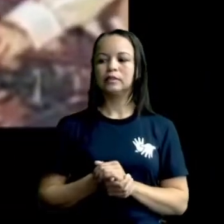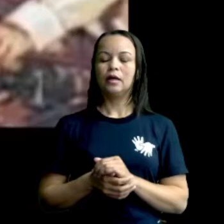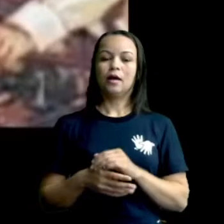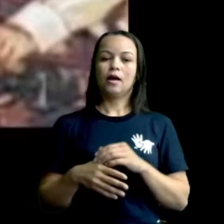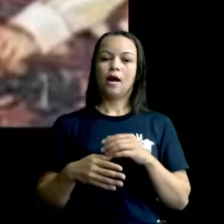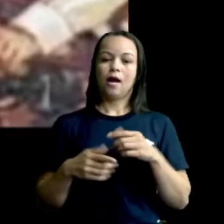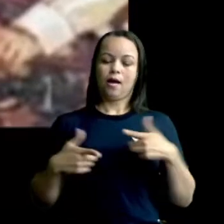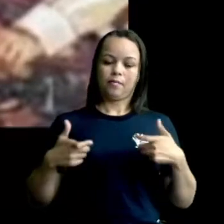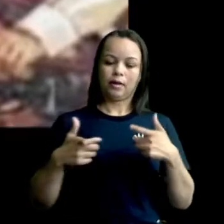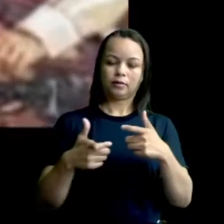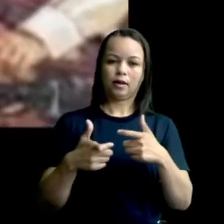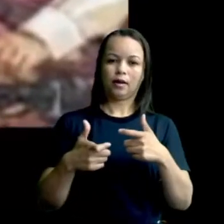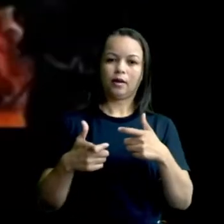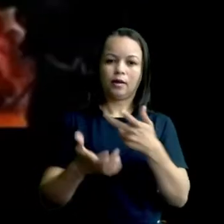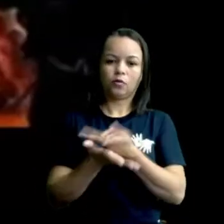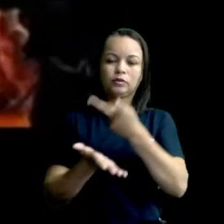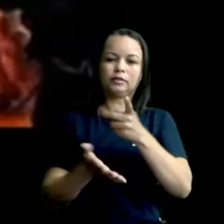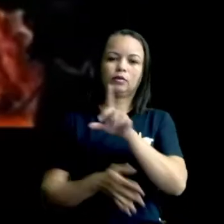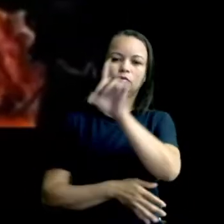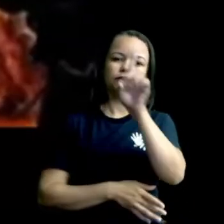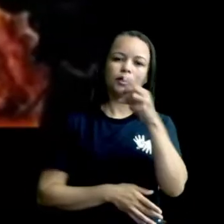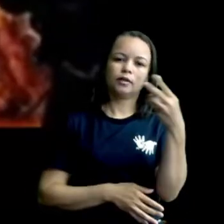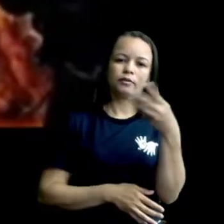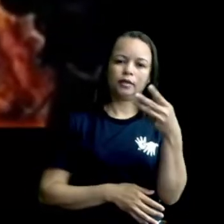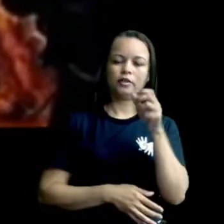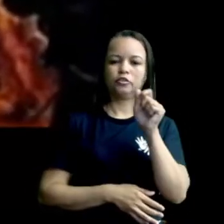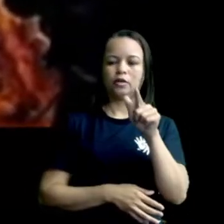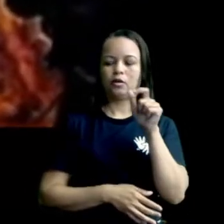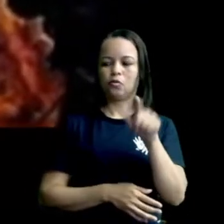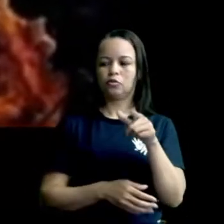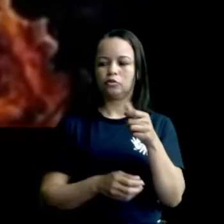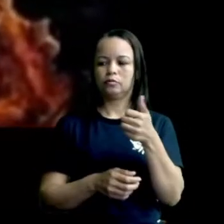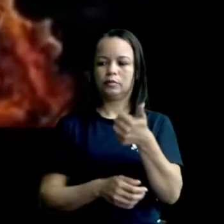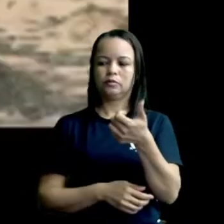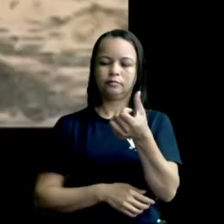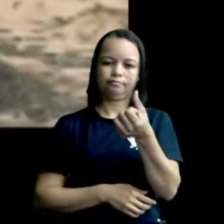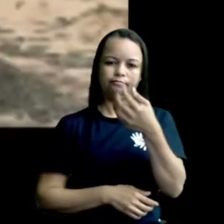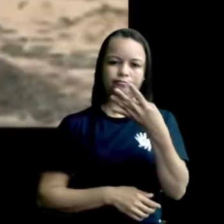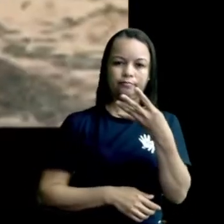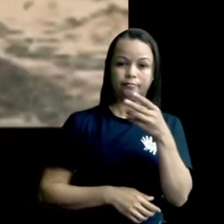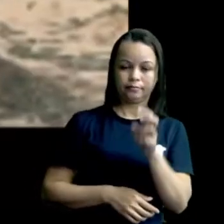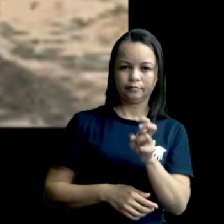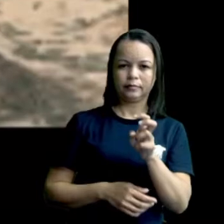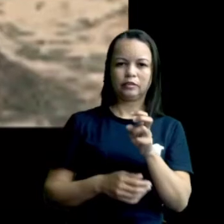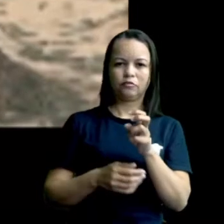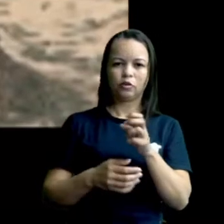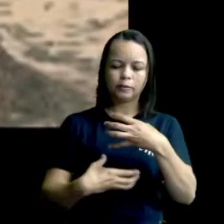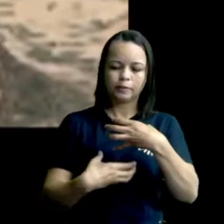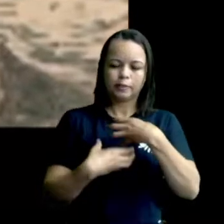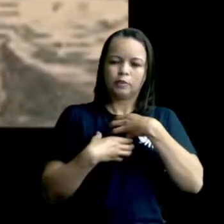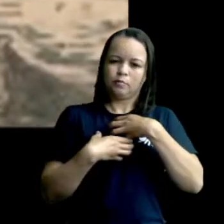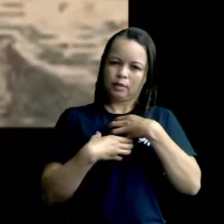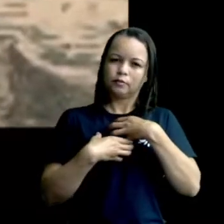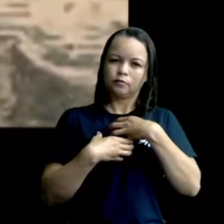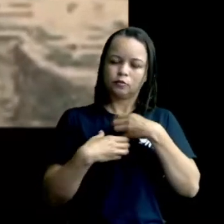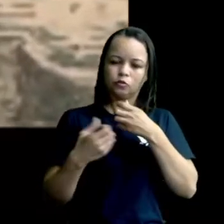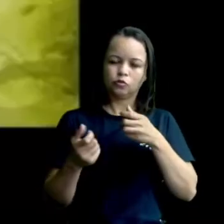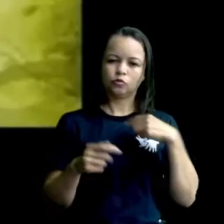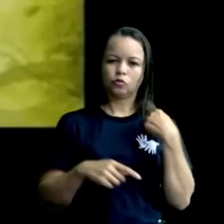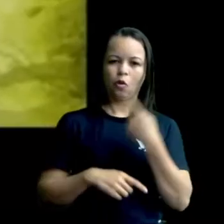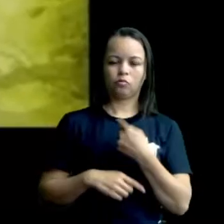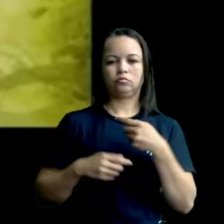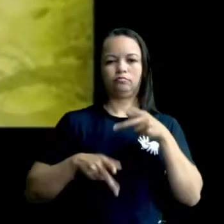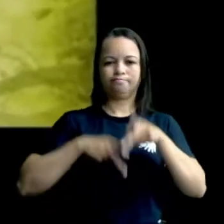batalha aconteceu em 3 de agosto de 1645 e foi o início do sentimento nativista de nosso